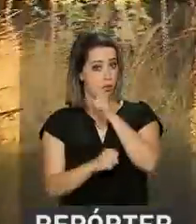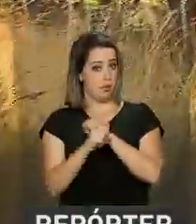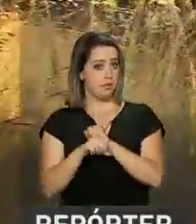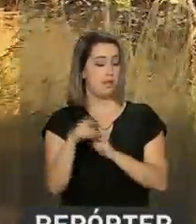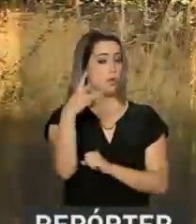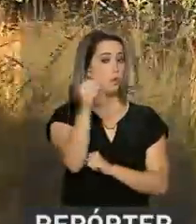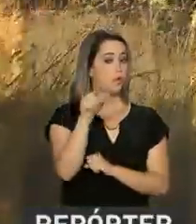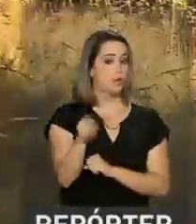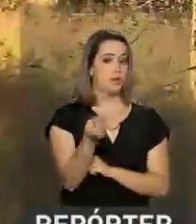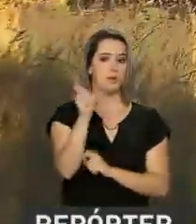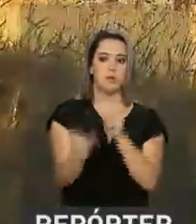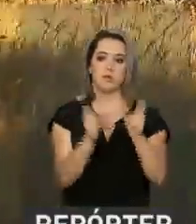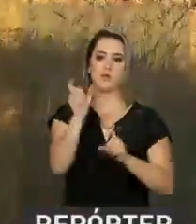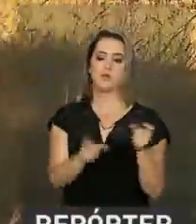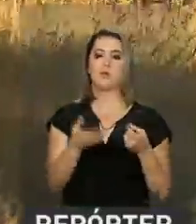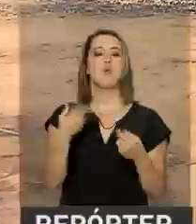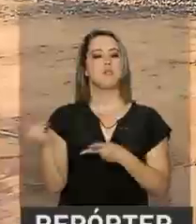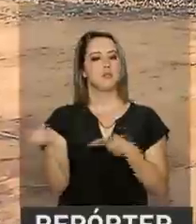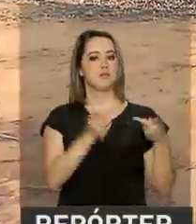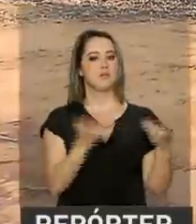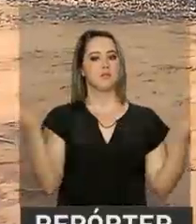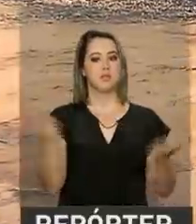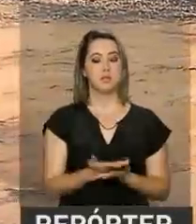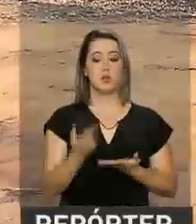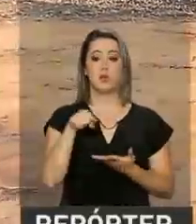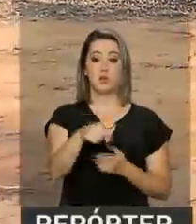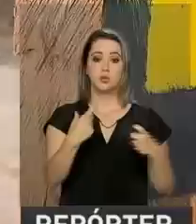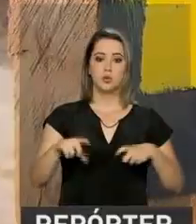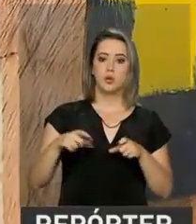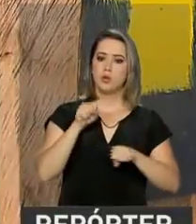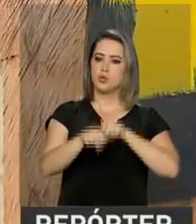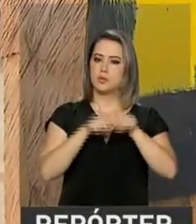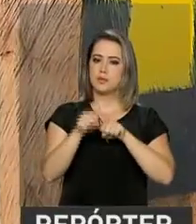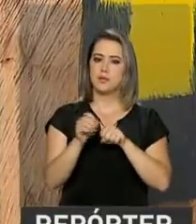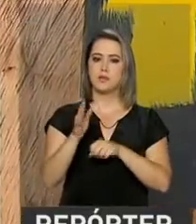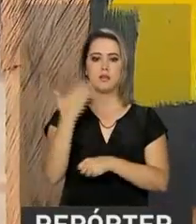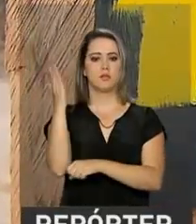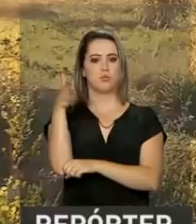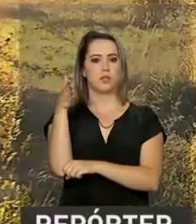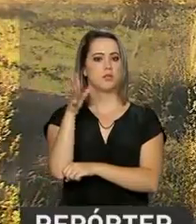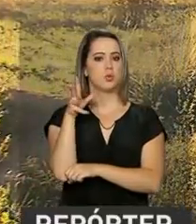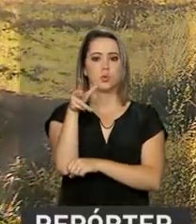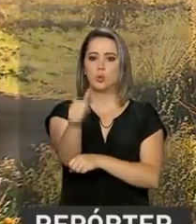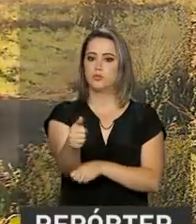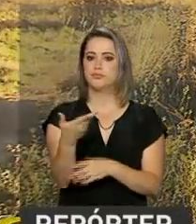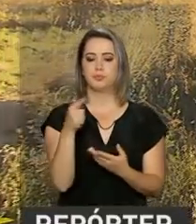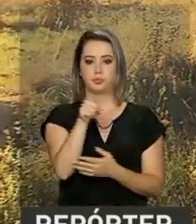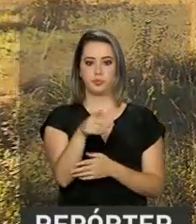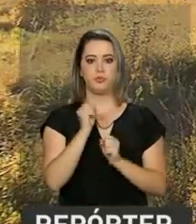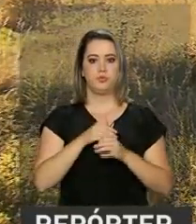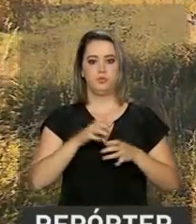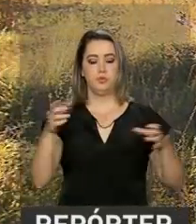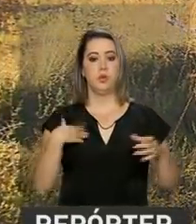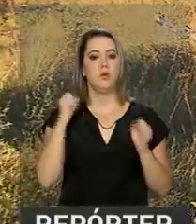pessoas passaram pela Floresta Nacional de Brasília. Agora, com a pista de bike sinalizada, o movimento deve aumentar. Para aproveitar bem o